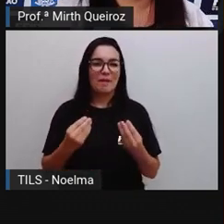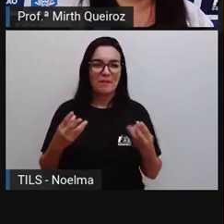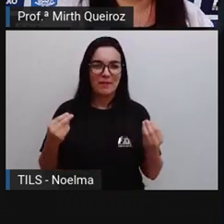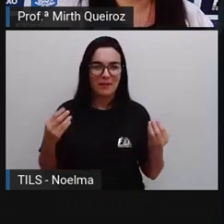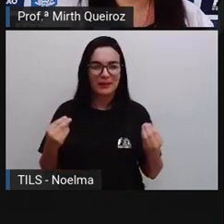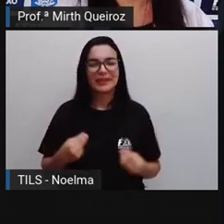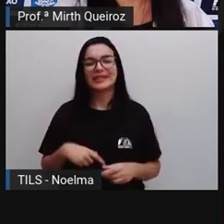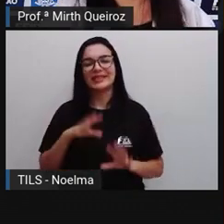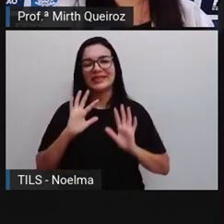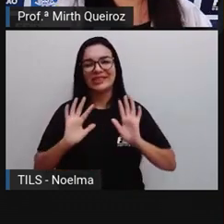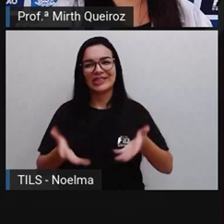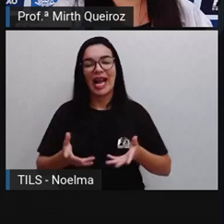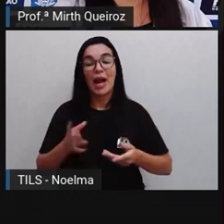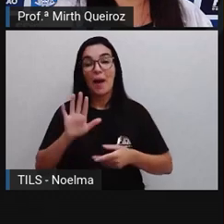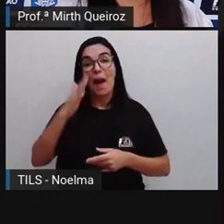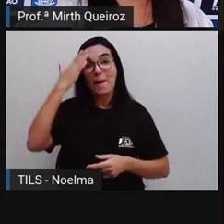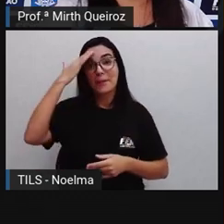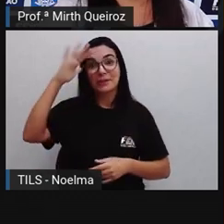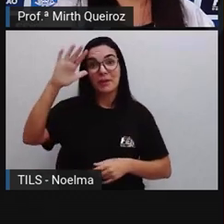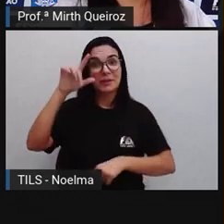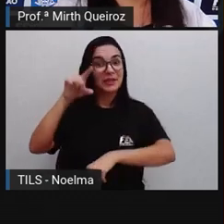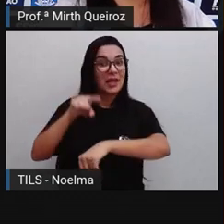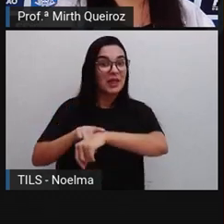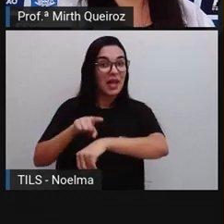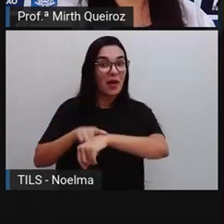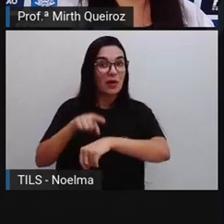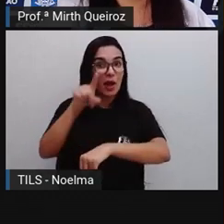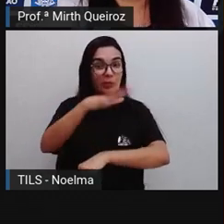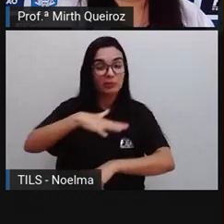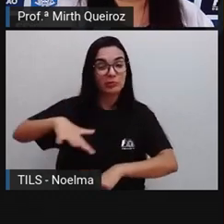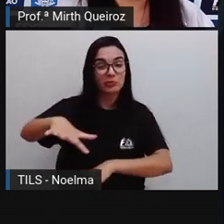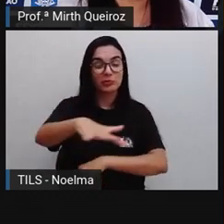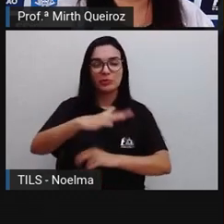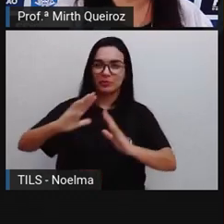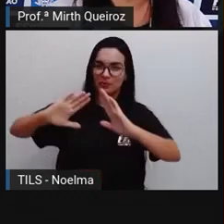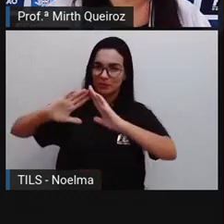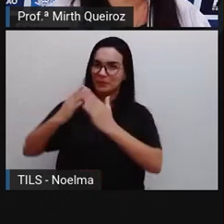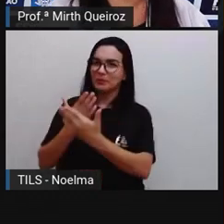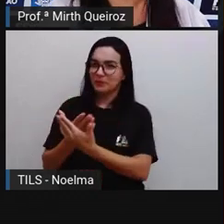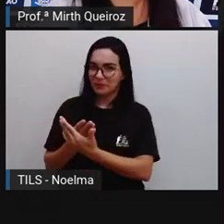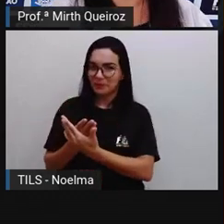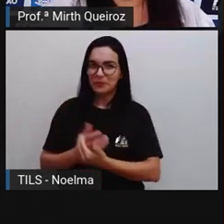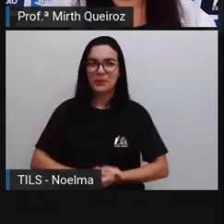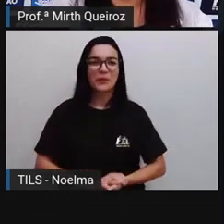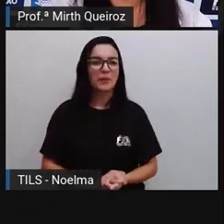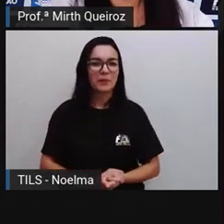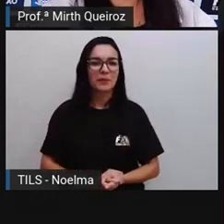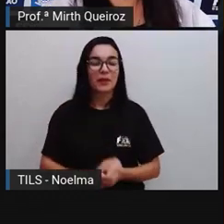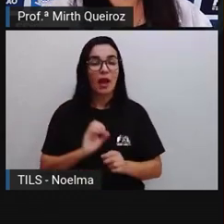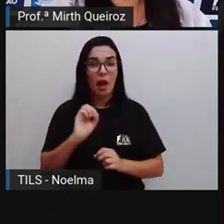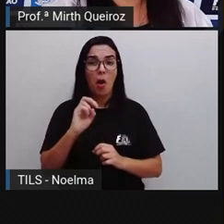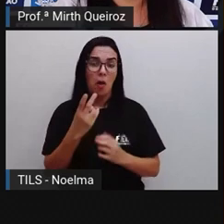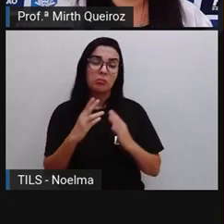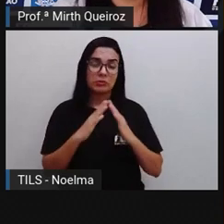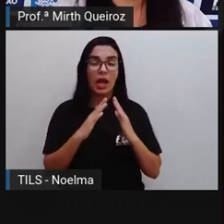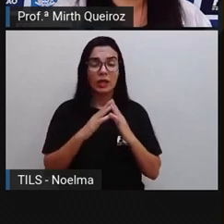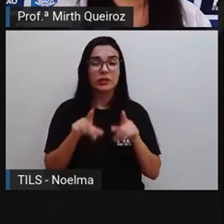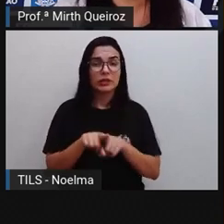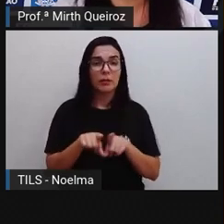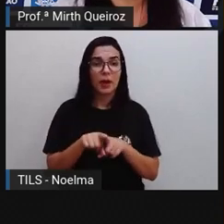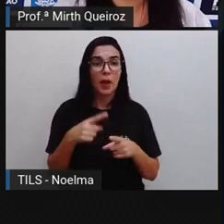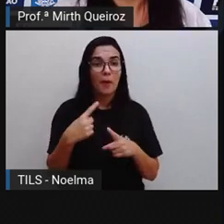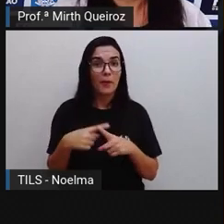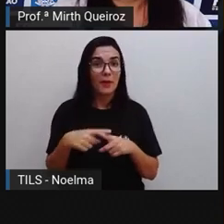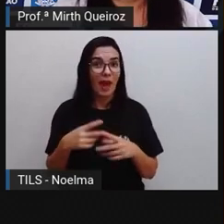tenho certeza, principalmente aí no seu ambiente escolar, certo? Ou em casa também, porque às vezes